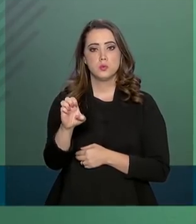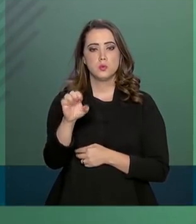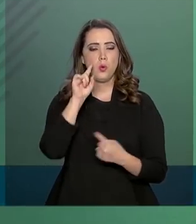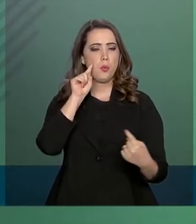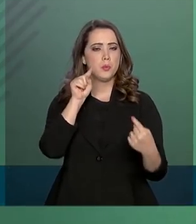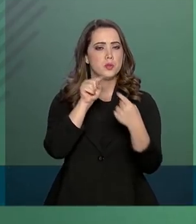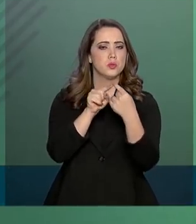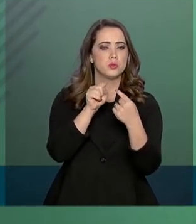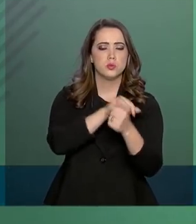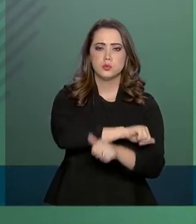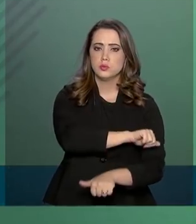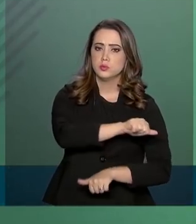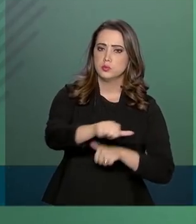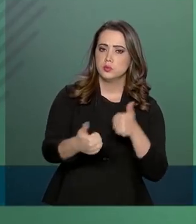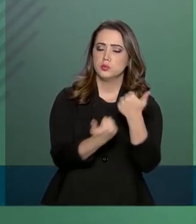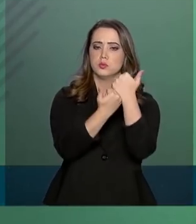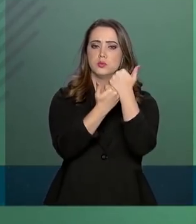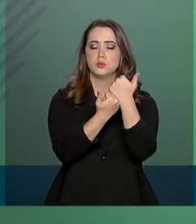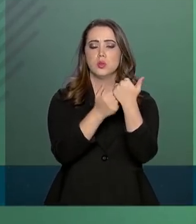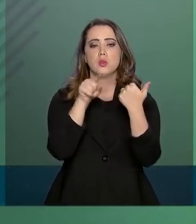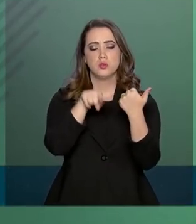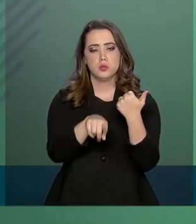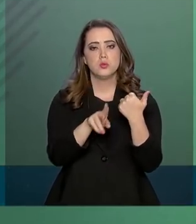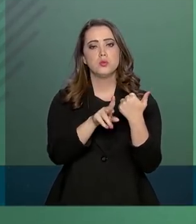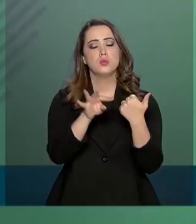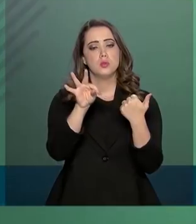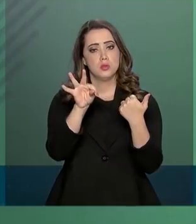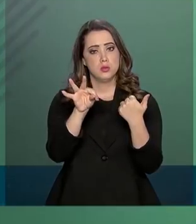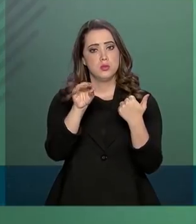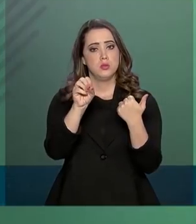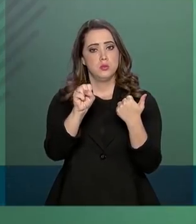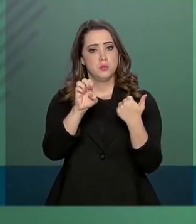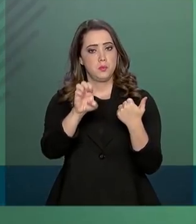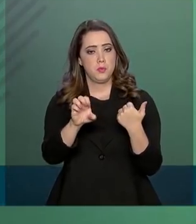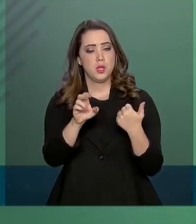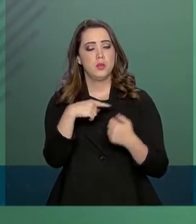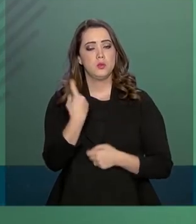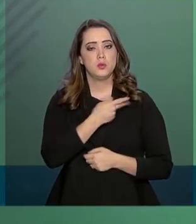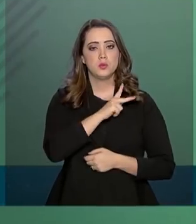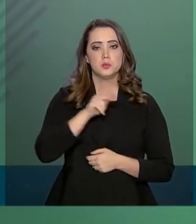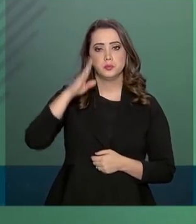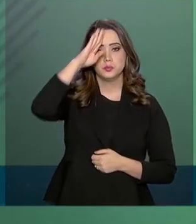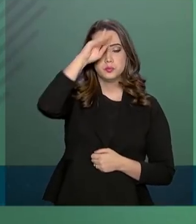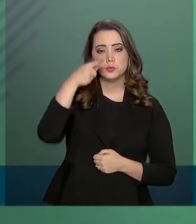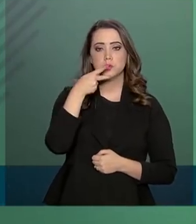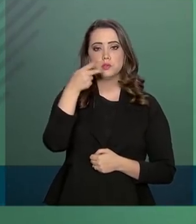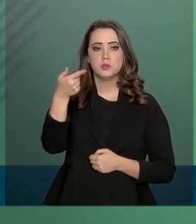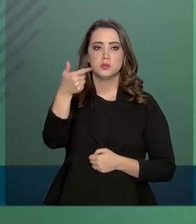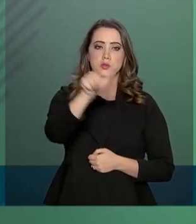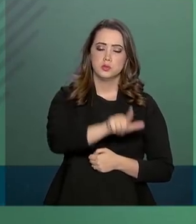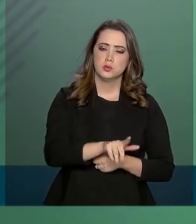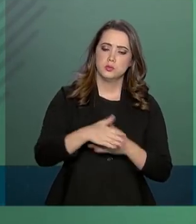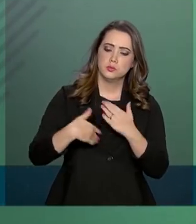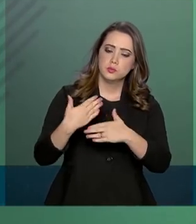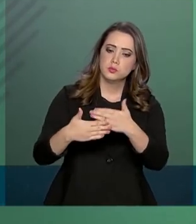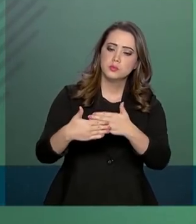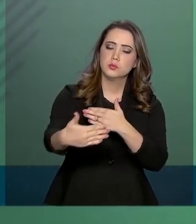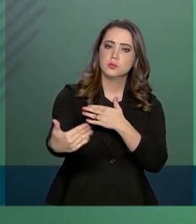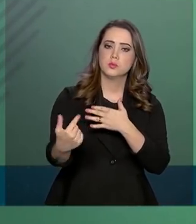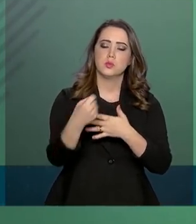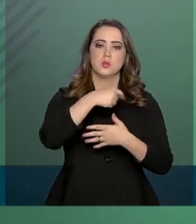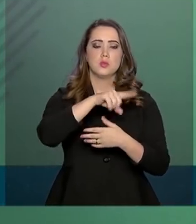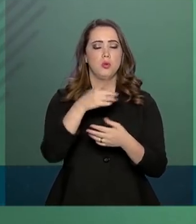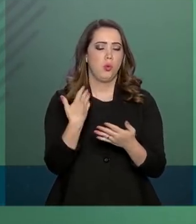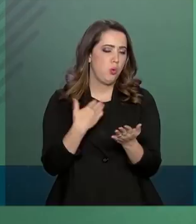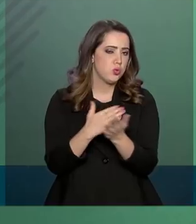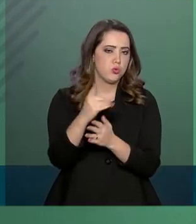a sucessão naquele tribunal e o nosso presidente reafirmou que seguirá a lista tríplice